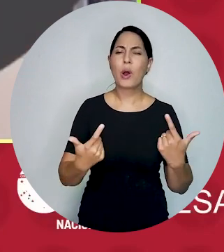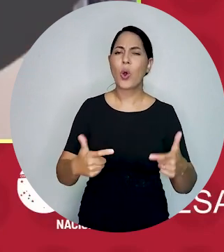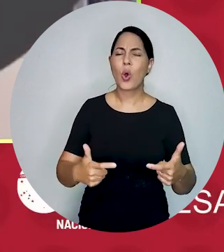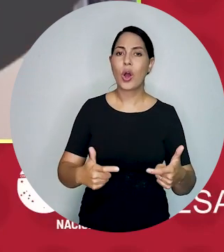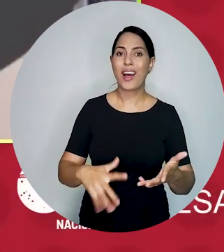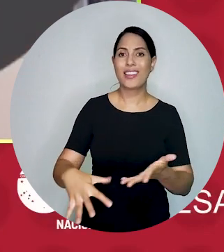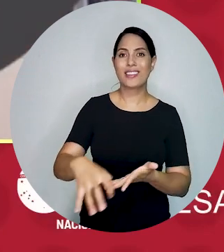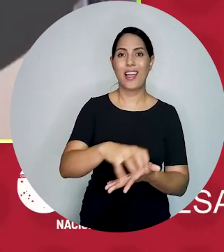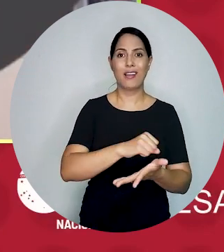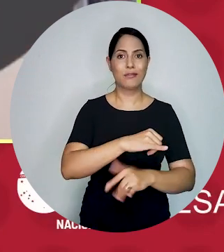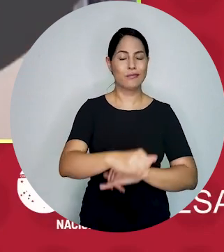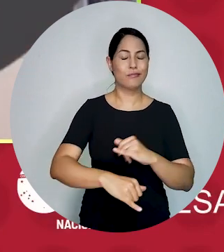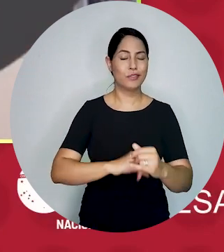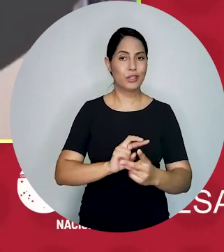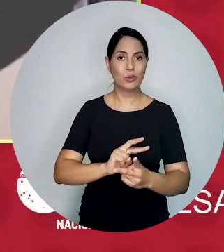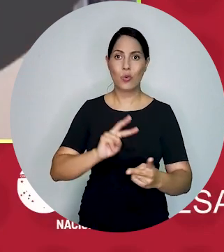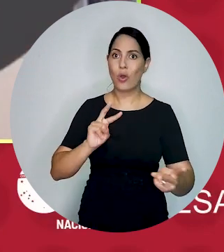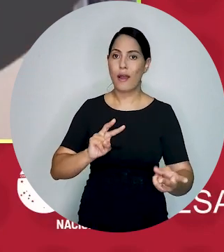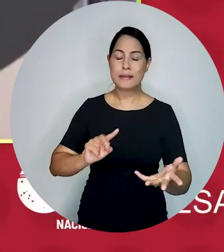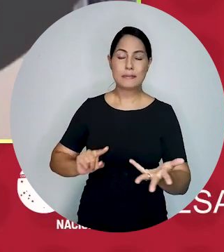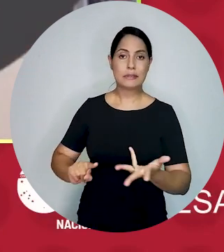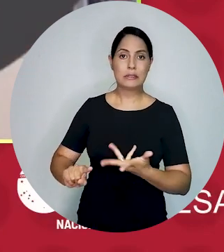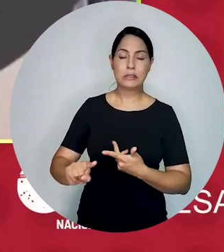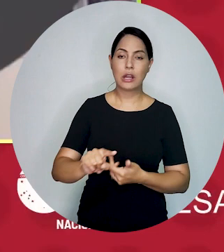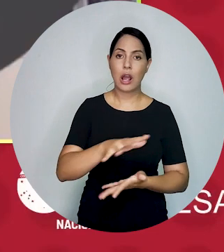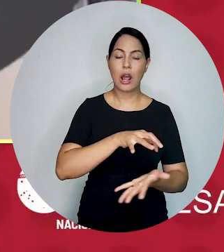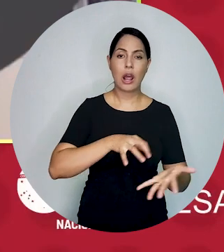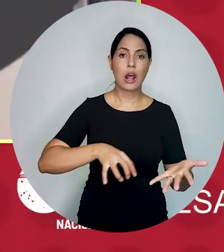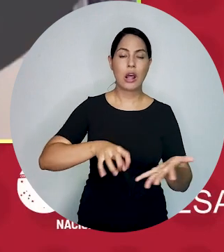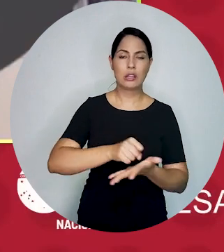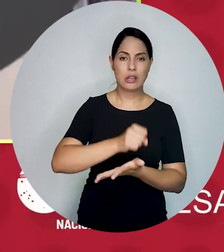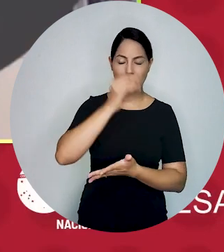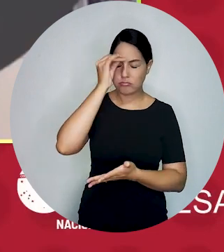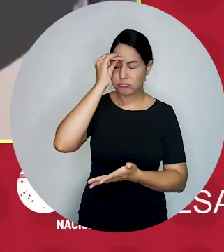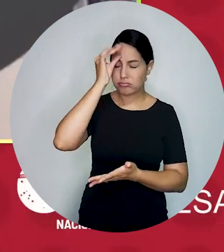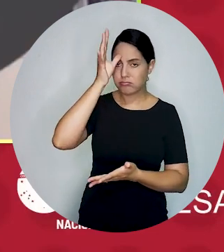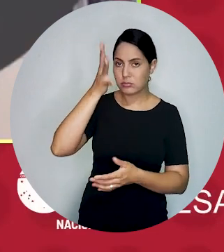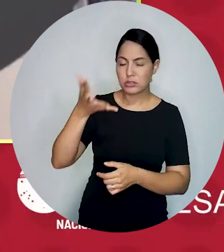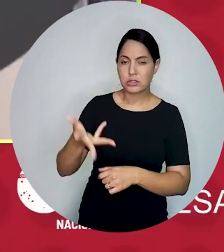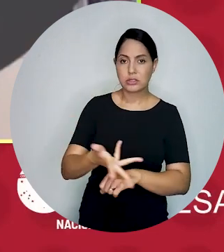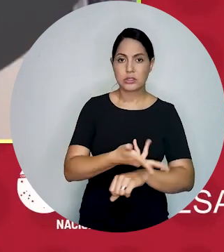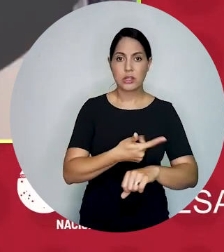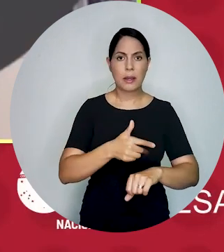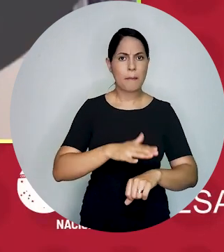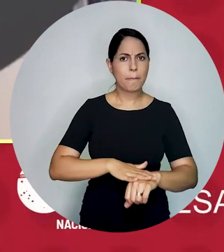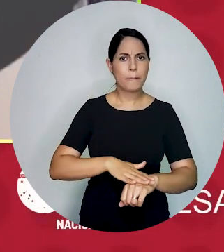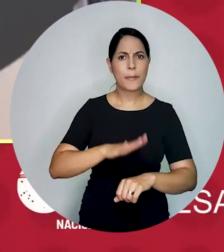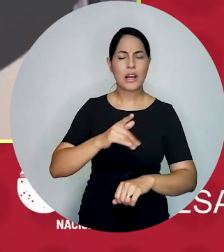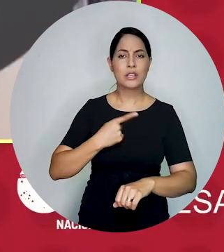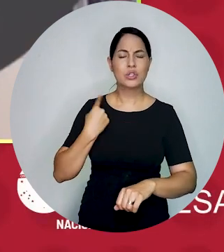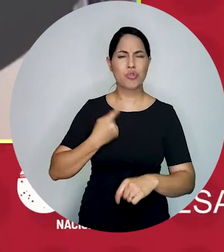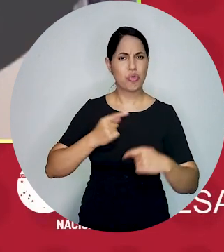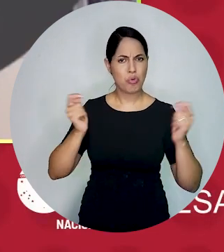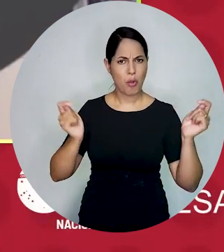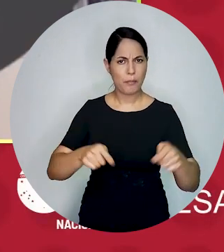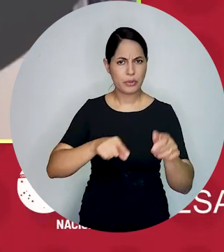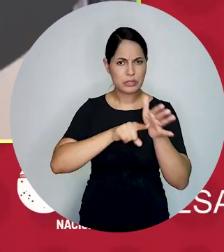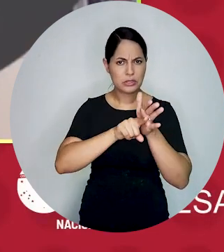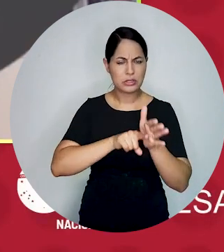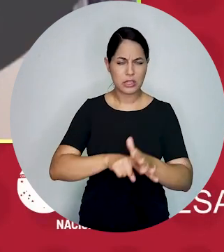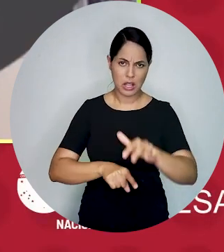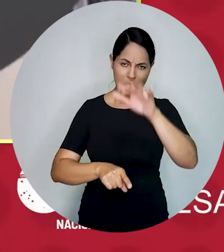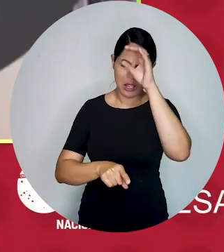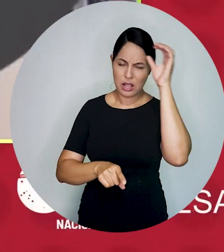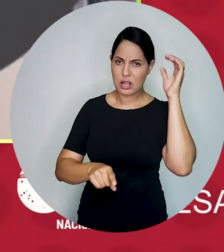dados. Dados extraídos dos ambientes digitais que podem nos oferecer conhecimento hábil a que nós